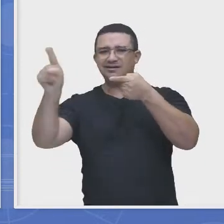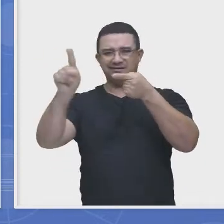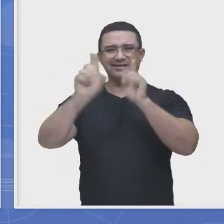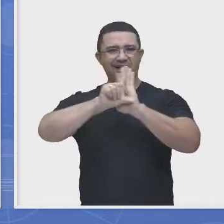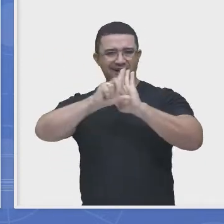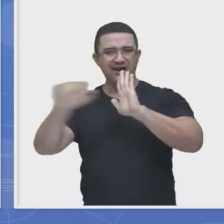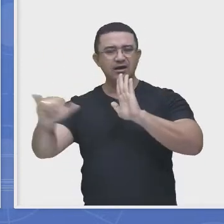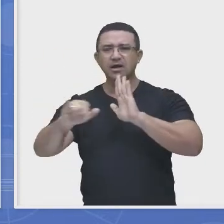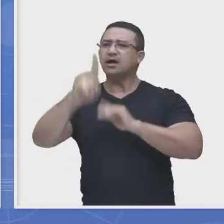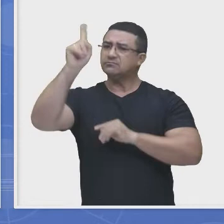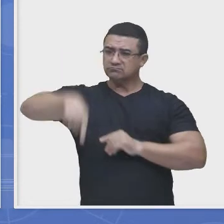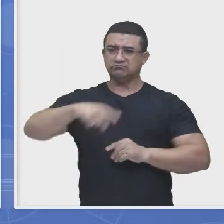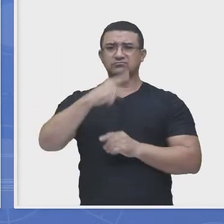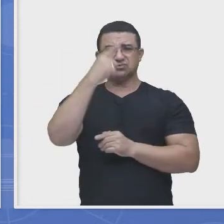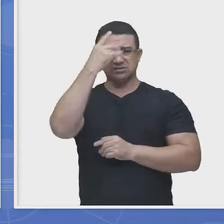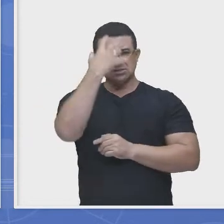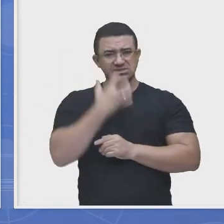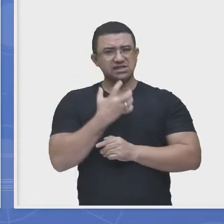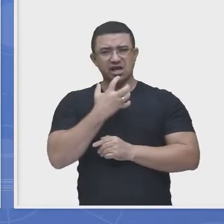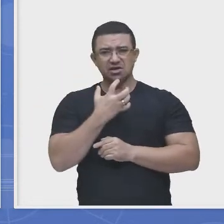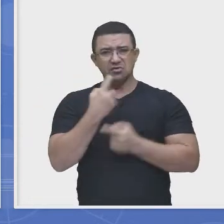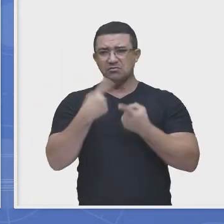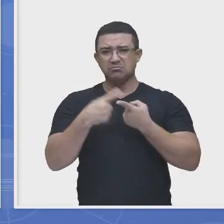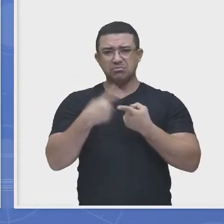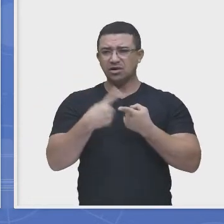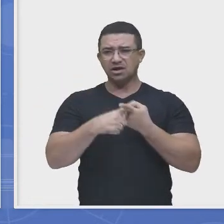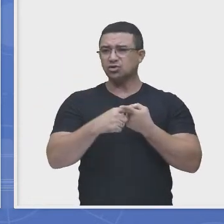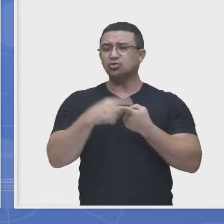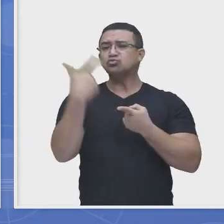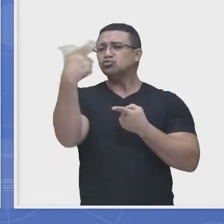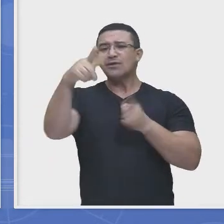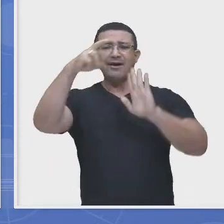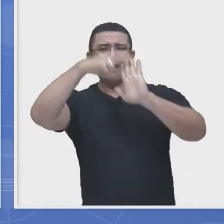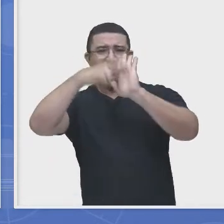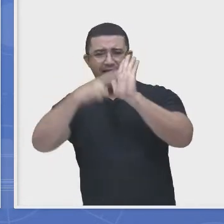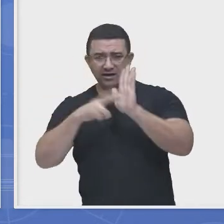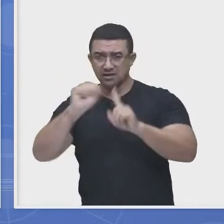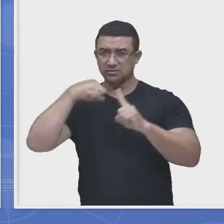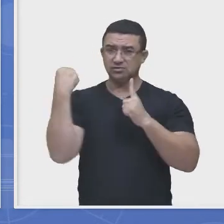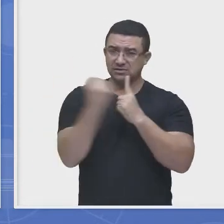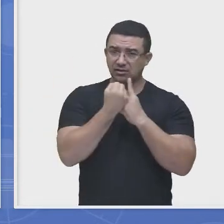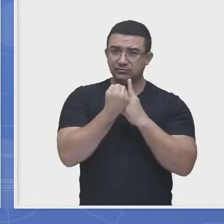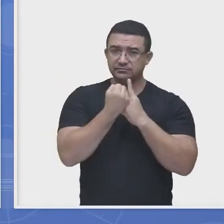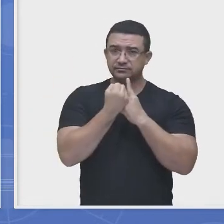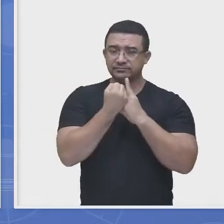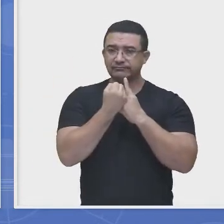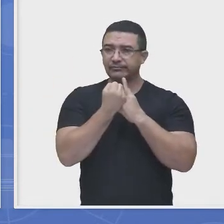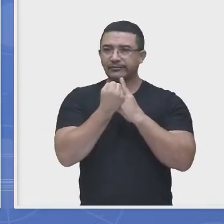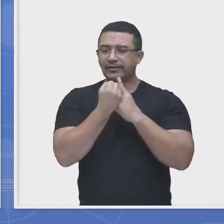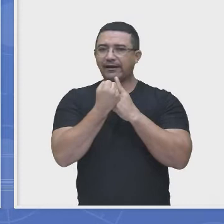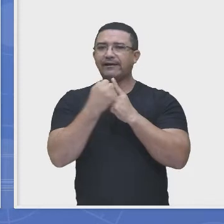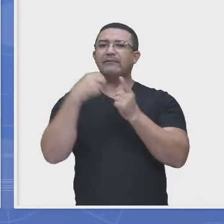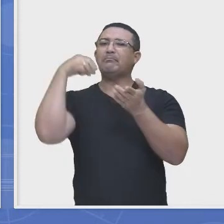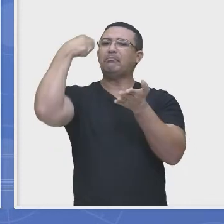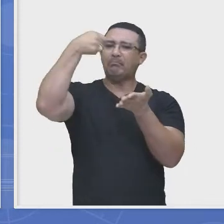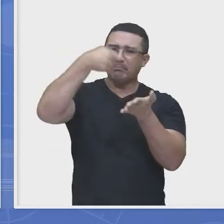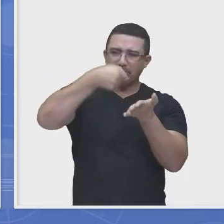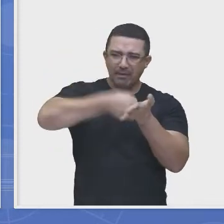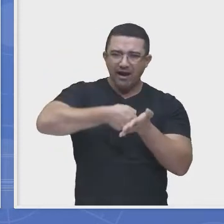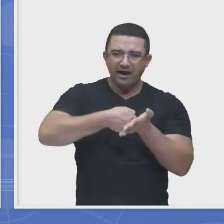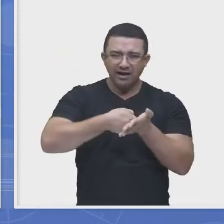é grave, né? Porque não segue as regras sociais. E, observem, responde-se com o homicídio